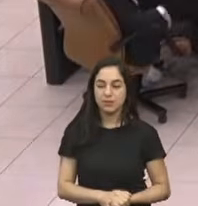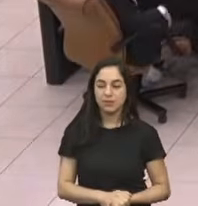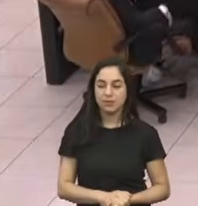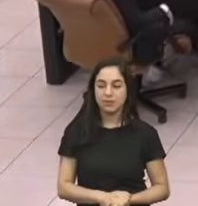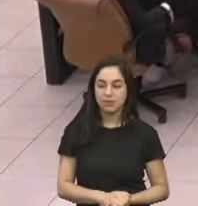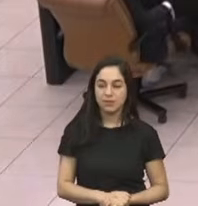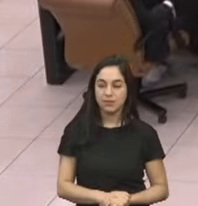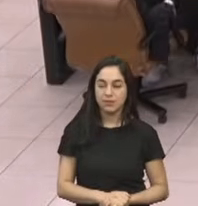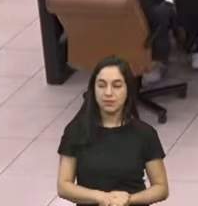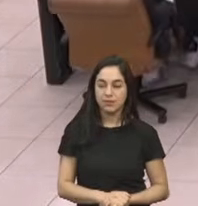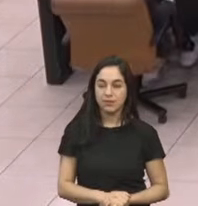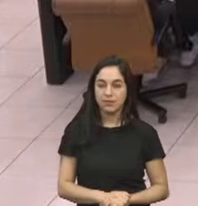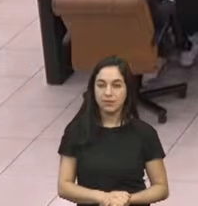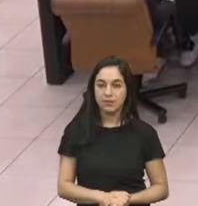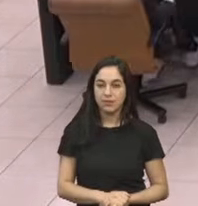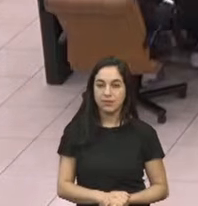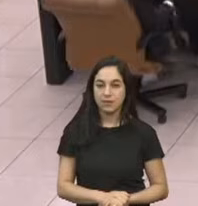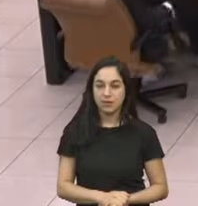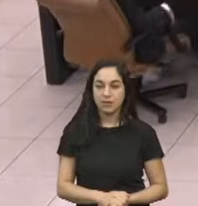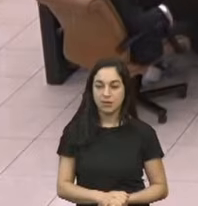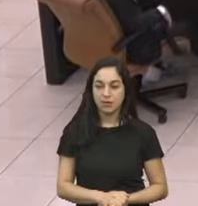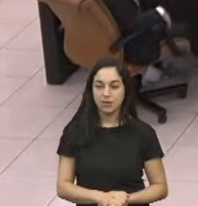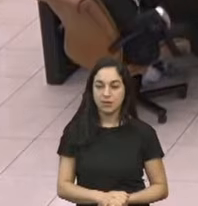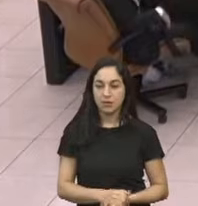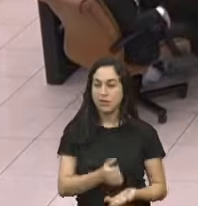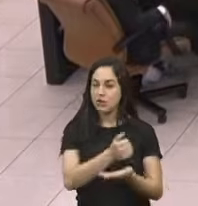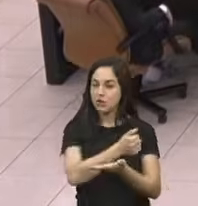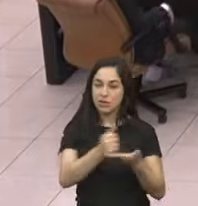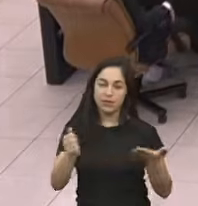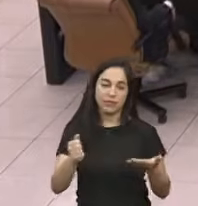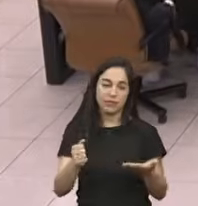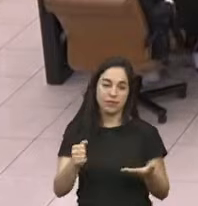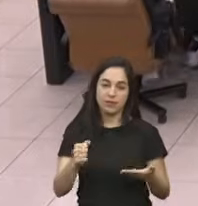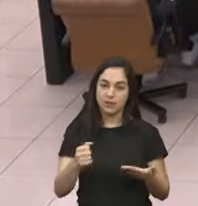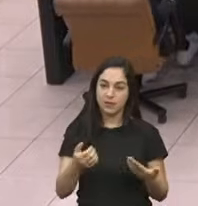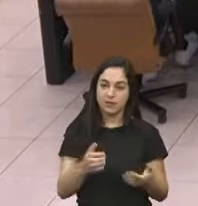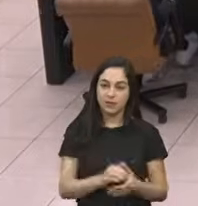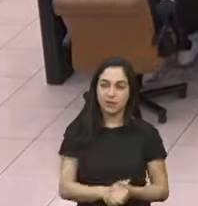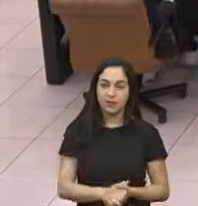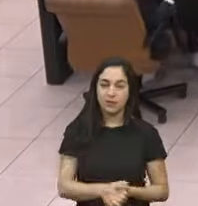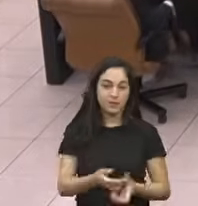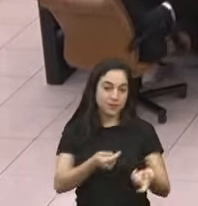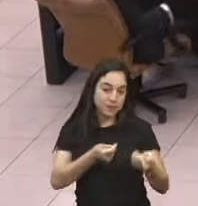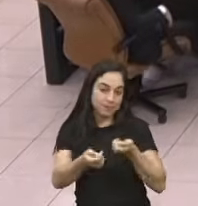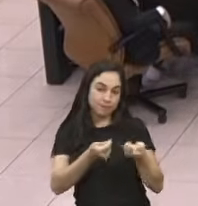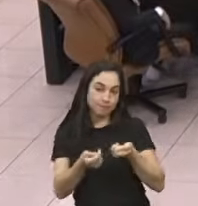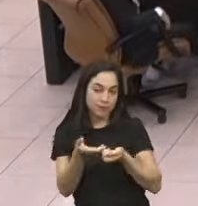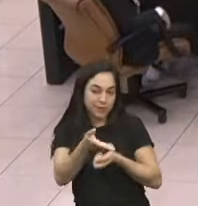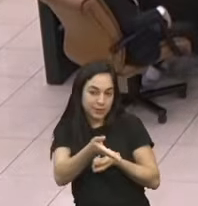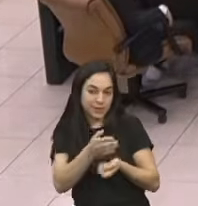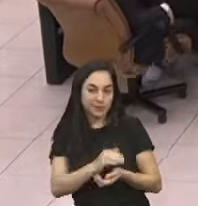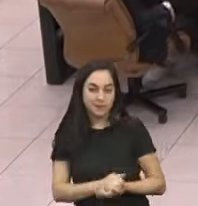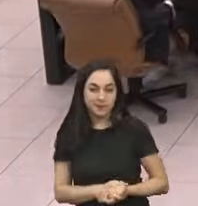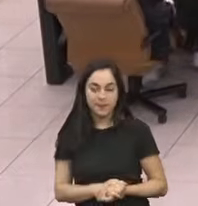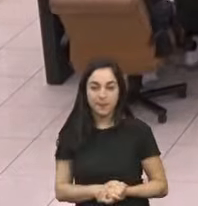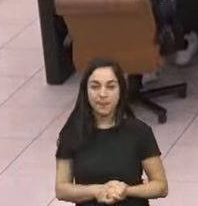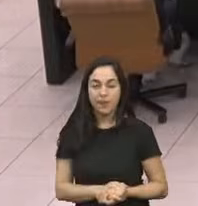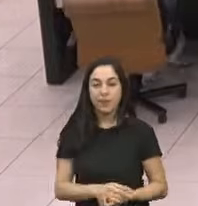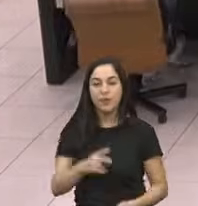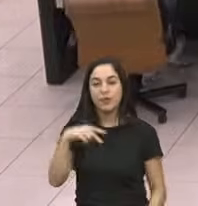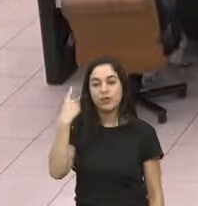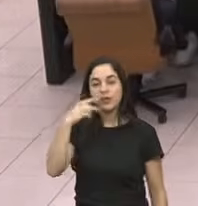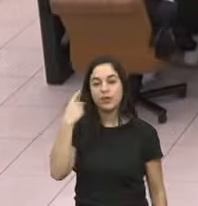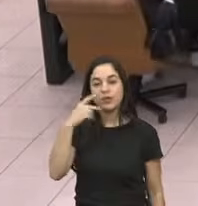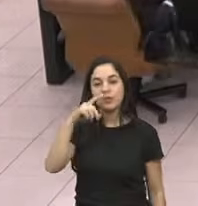da esquerda aqui, ó. Senhor presidente, já passou a votação, senhor presidente. Vamos por ordem na casa. Como vota o vereador